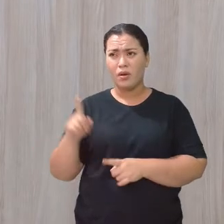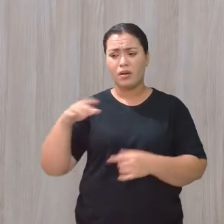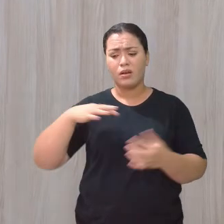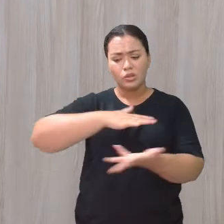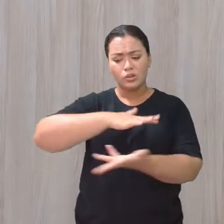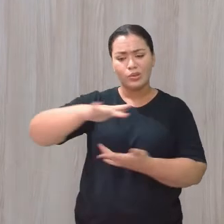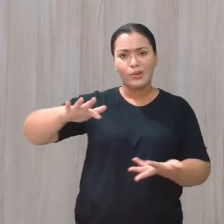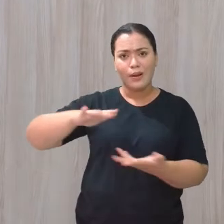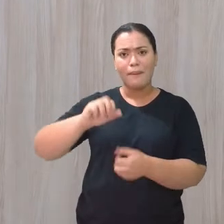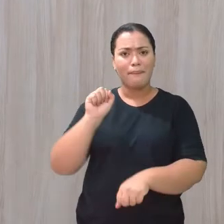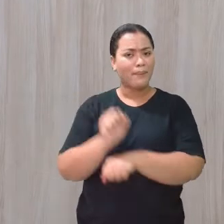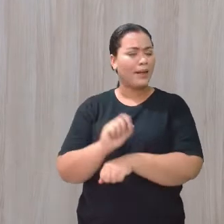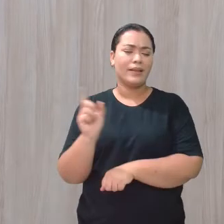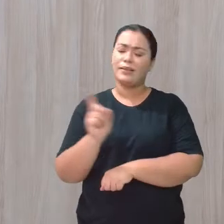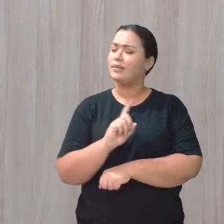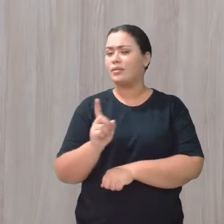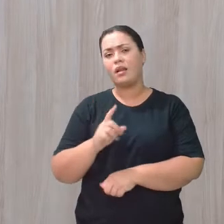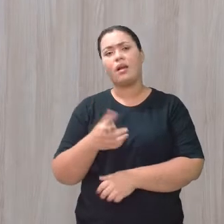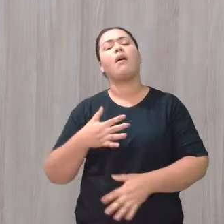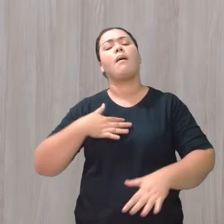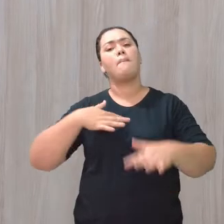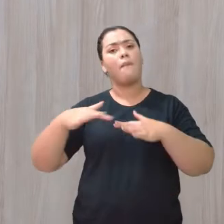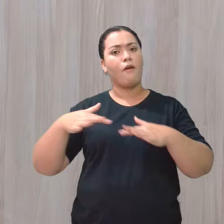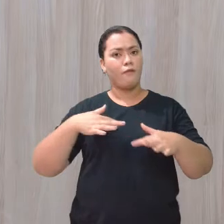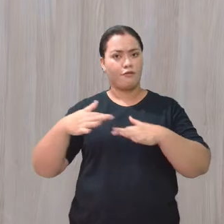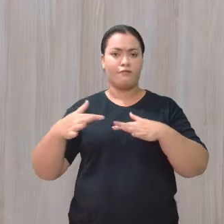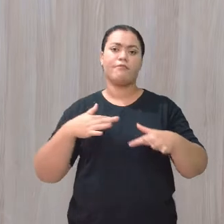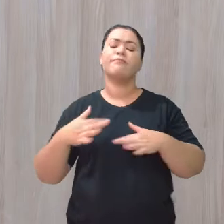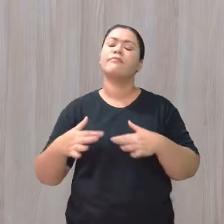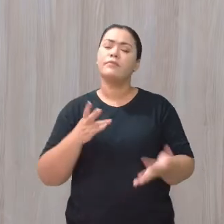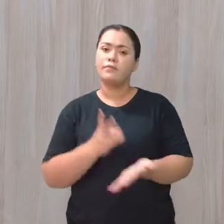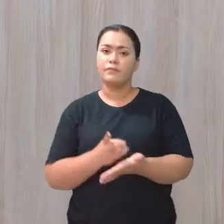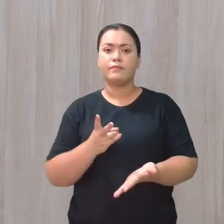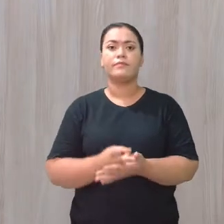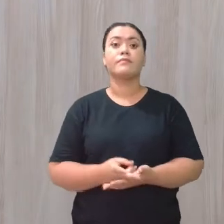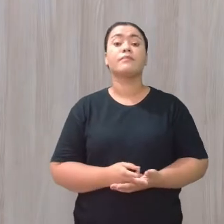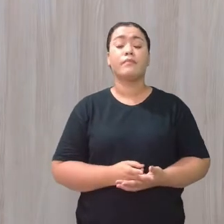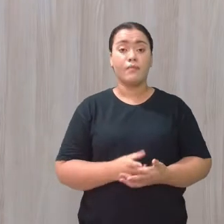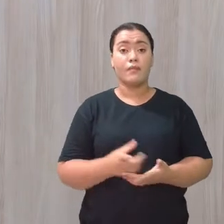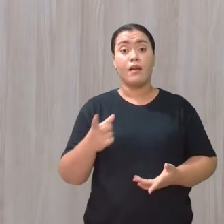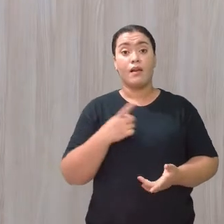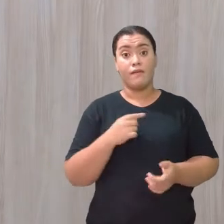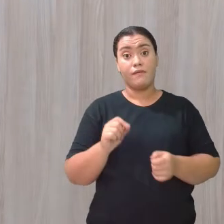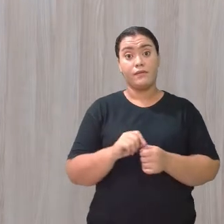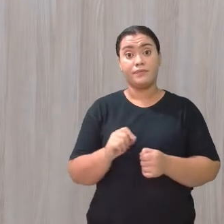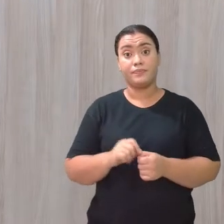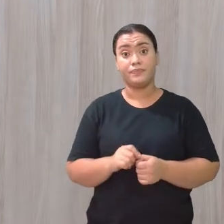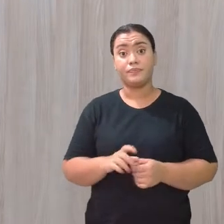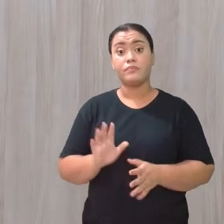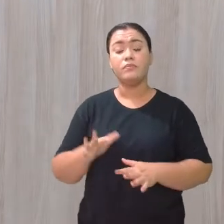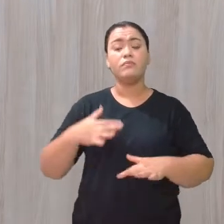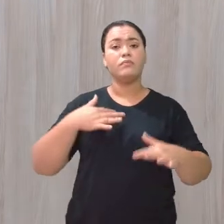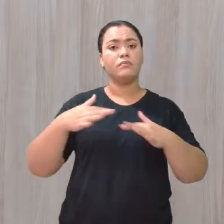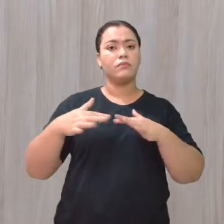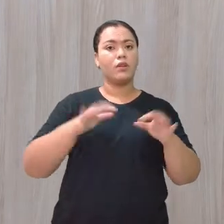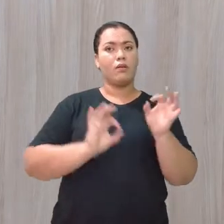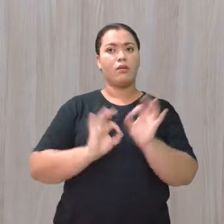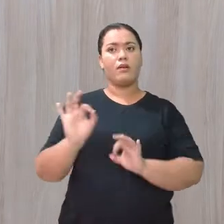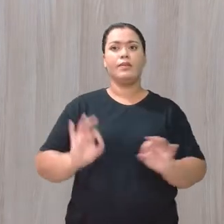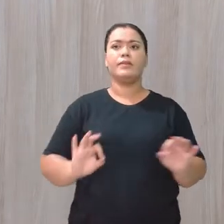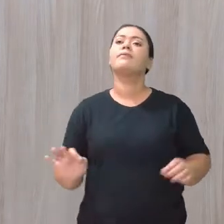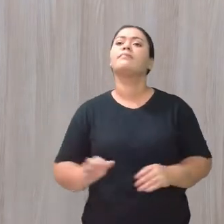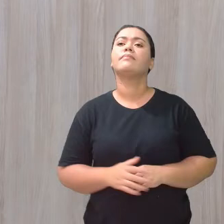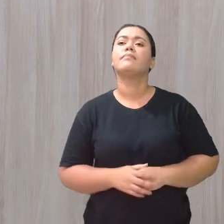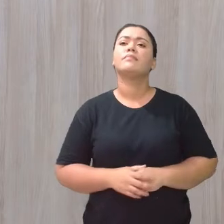né? O planeta Terra, a Lua, eles estão em constante movimento, realizando aquele movimento de forma bem